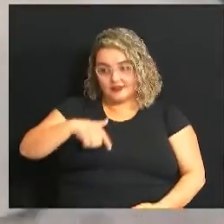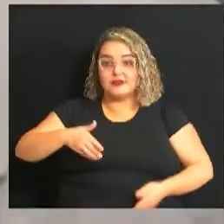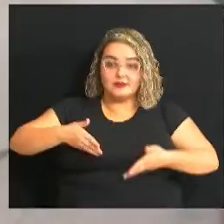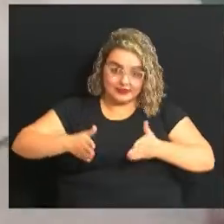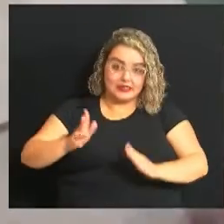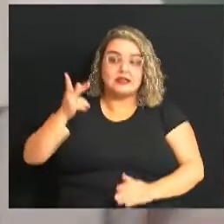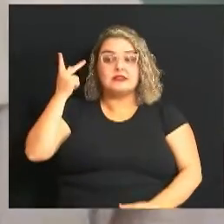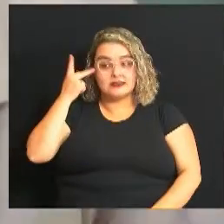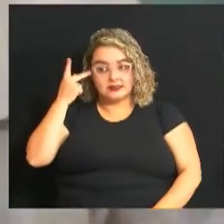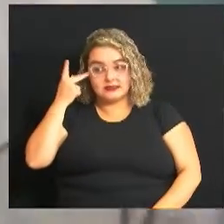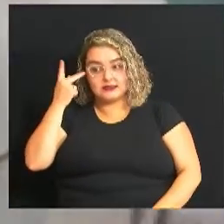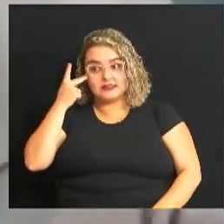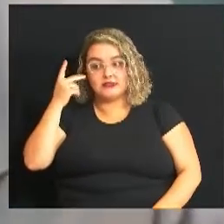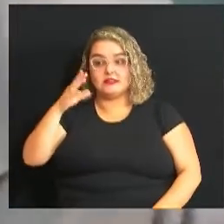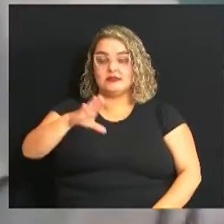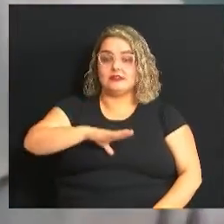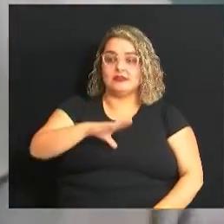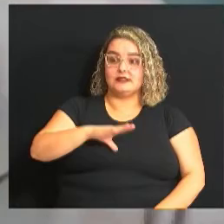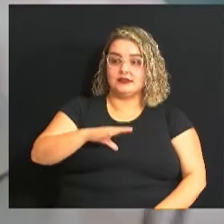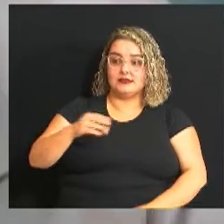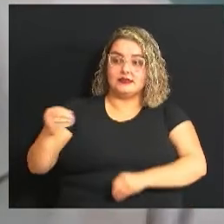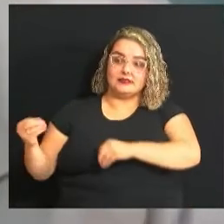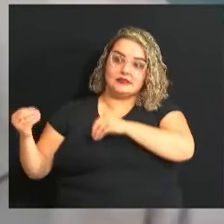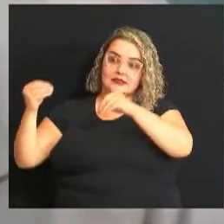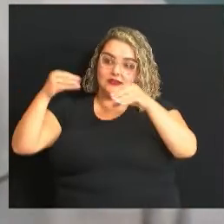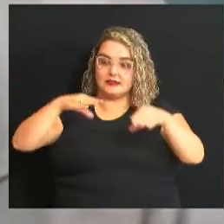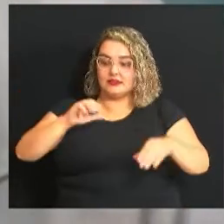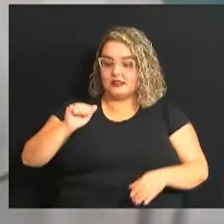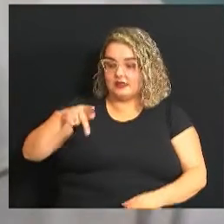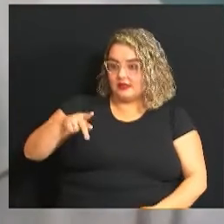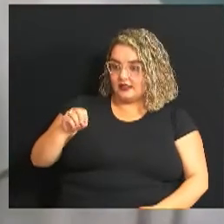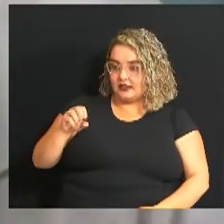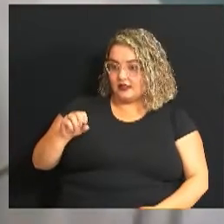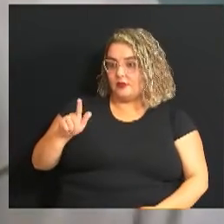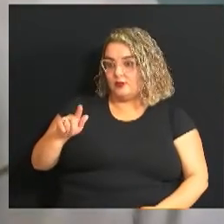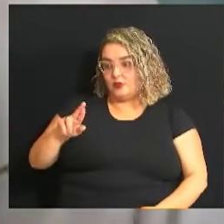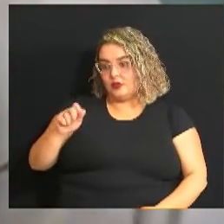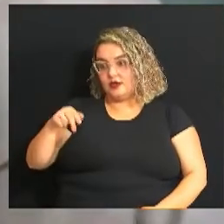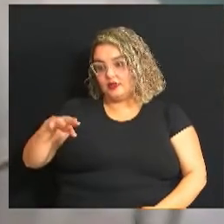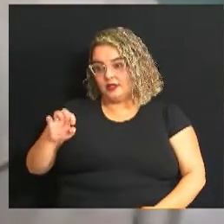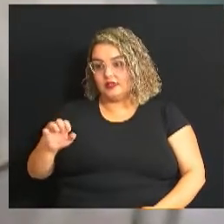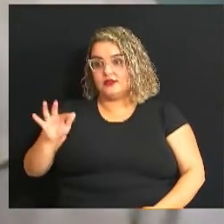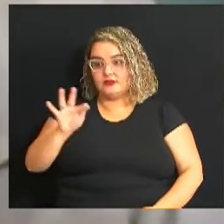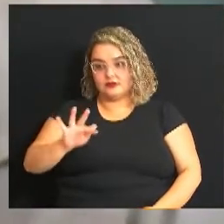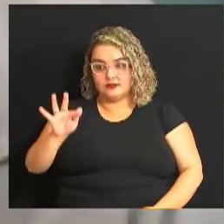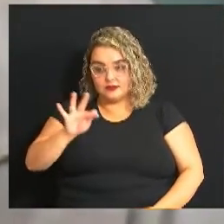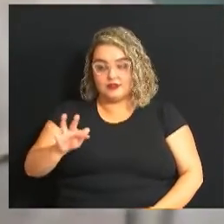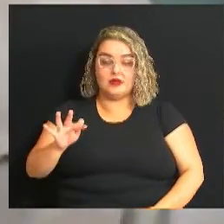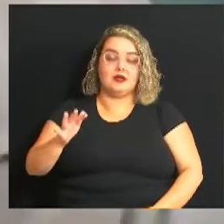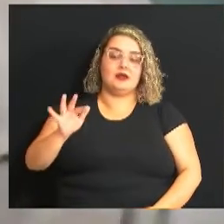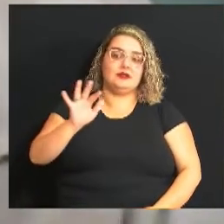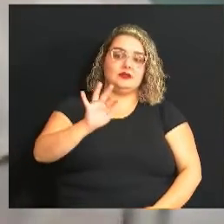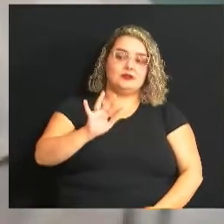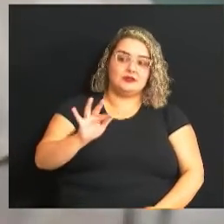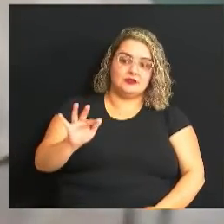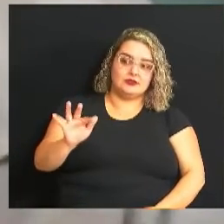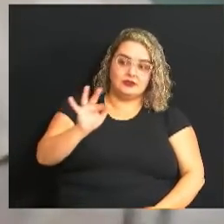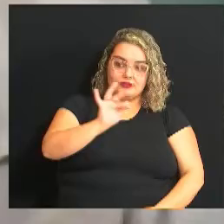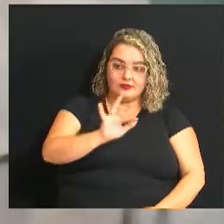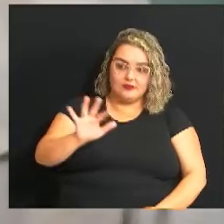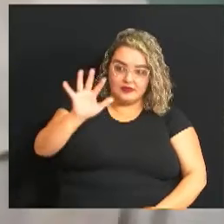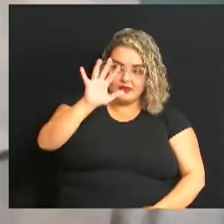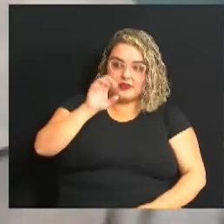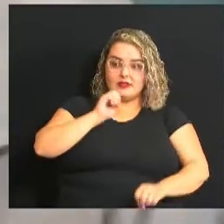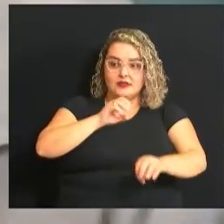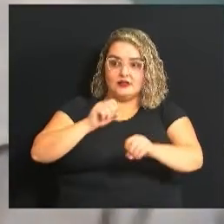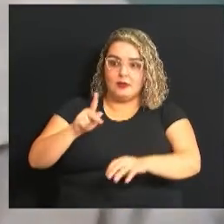na cidade de São Paulo e estou aqui em Campo Grande, na Universidade Federal de Mato Grosso do Sul, pesquisando e ensinando paisagismo,